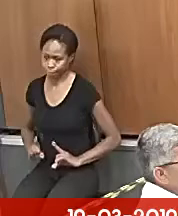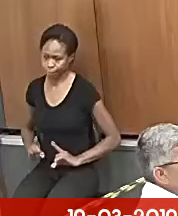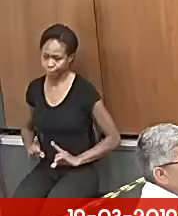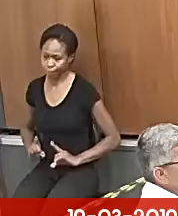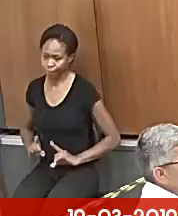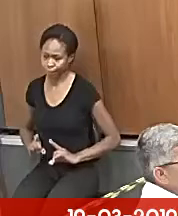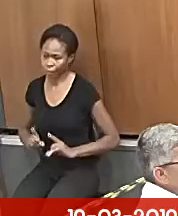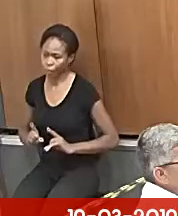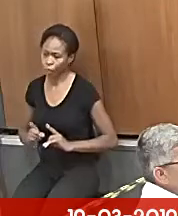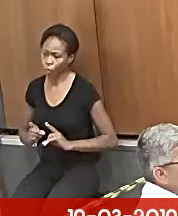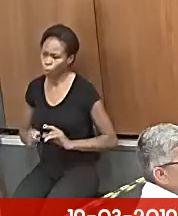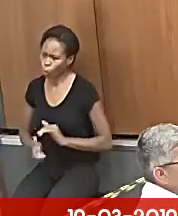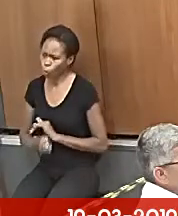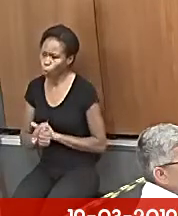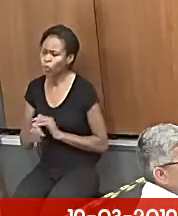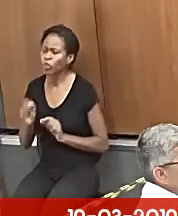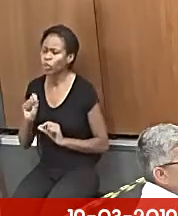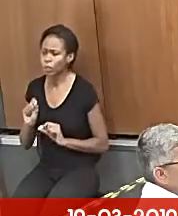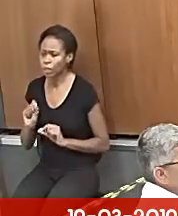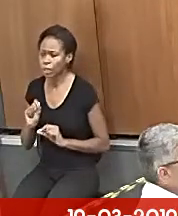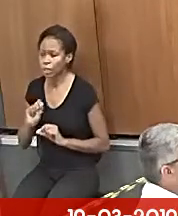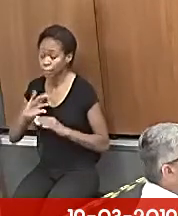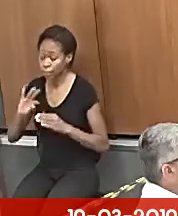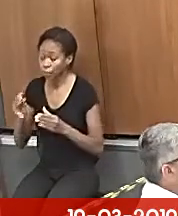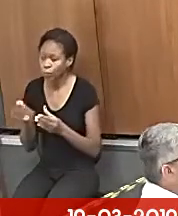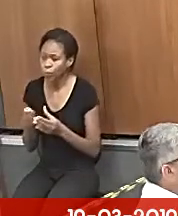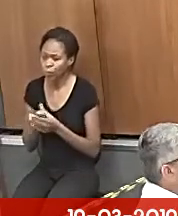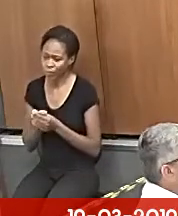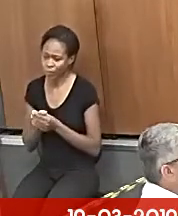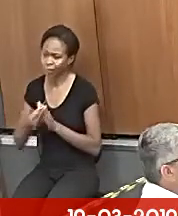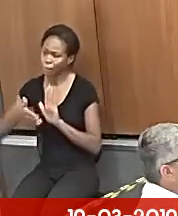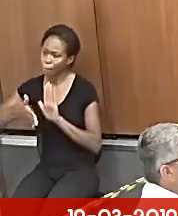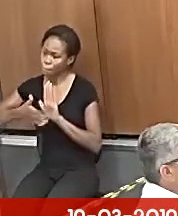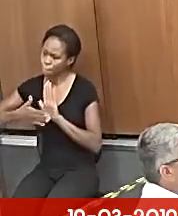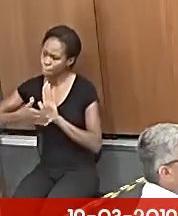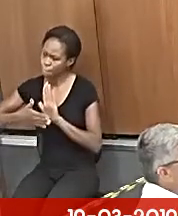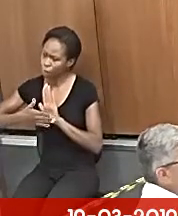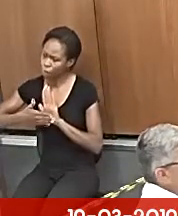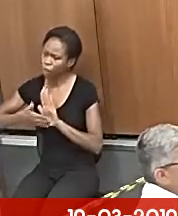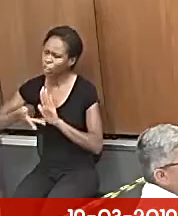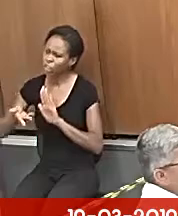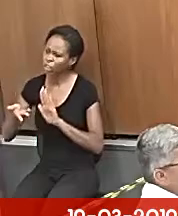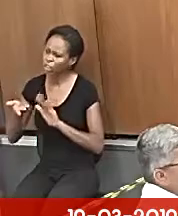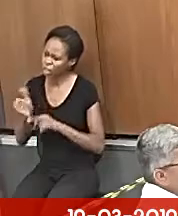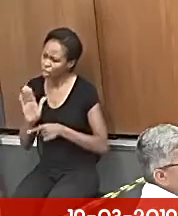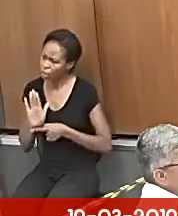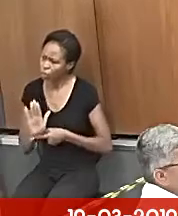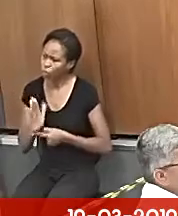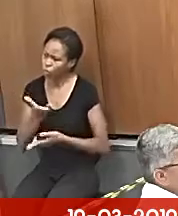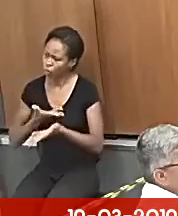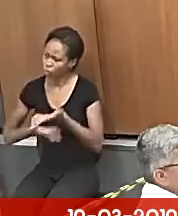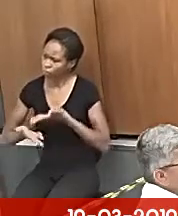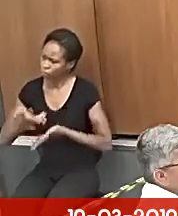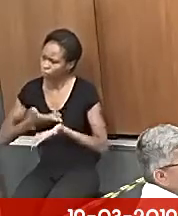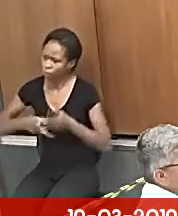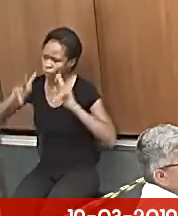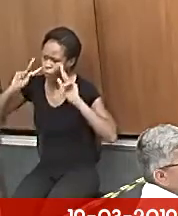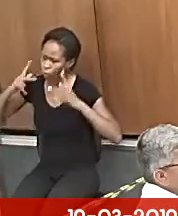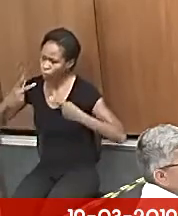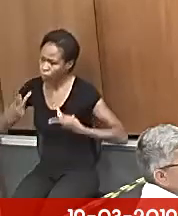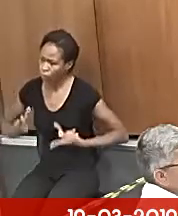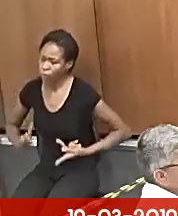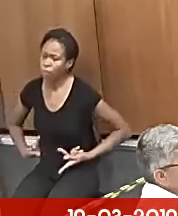de inclusão dentro da proposta de solidarismo de humanismo